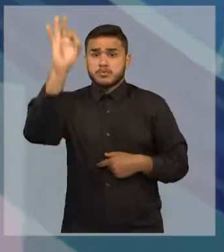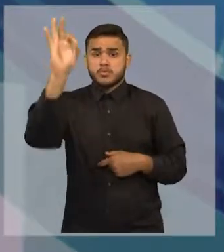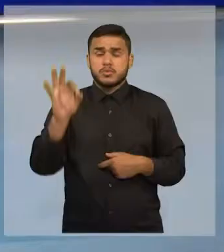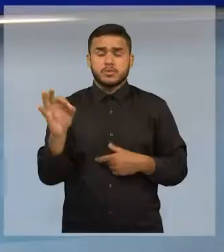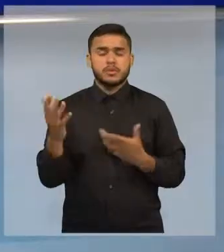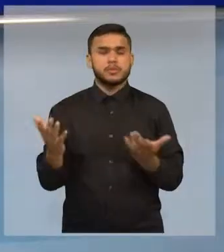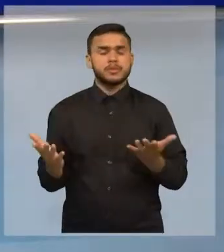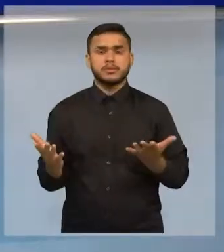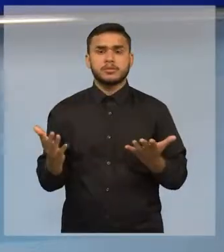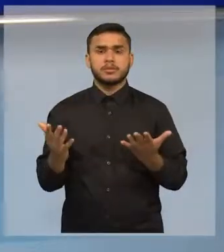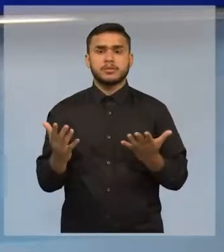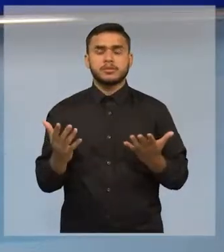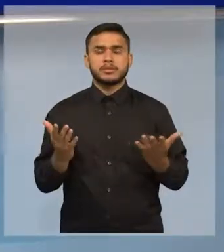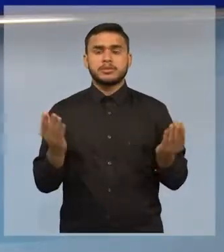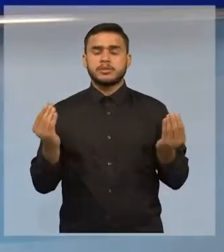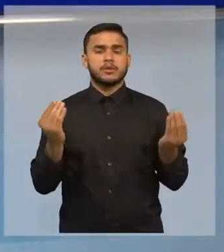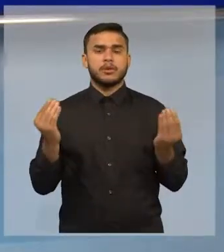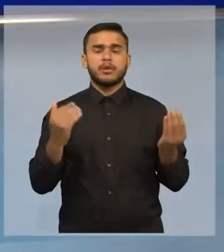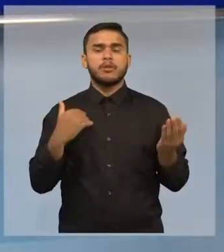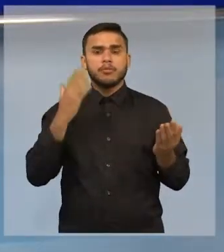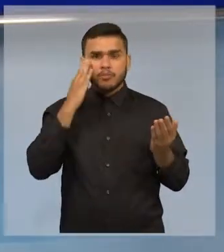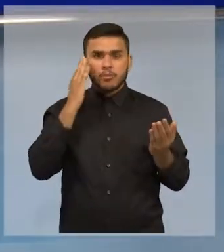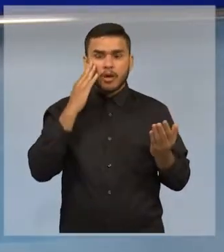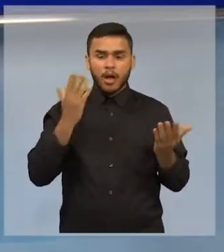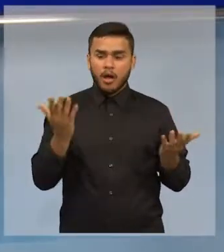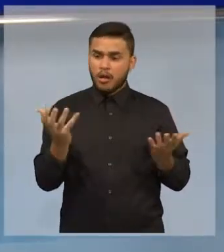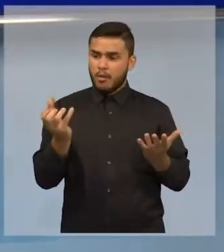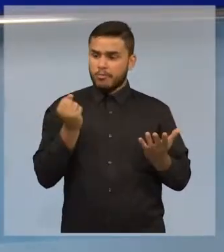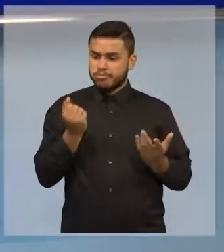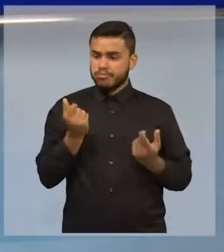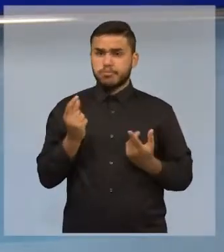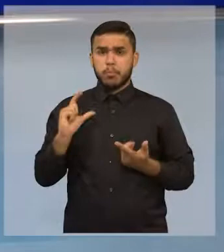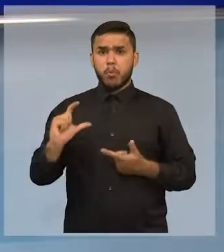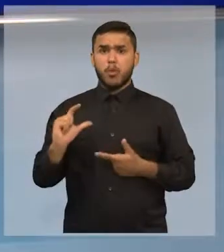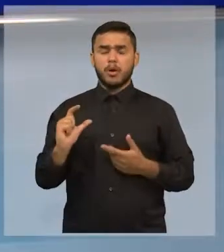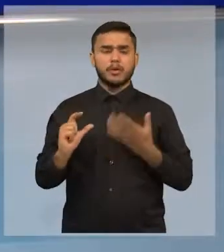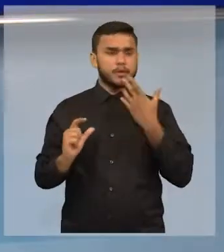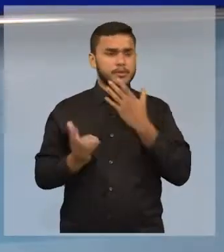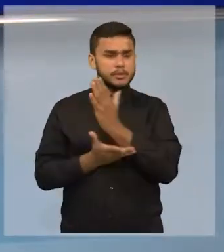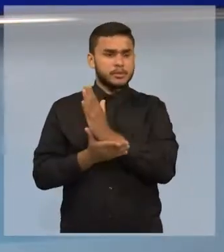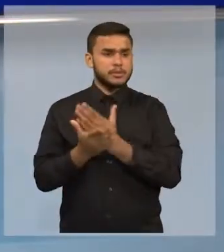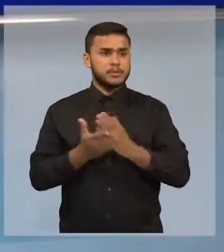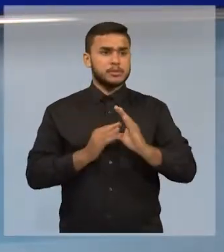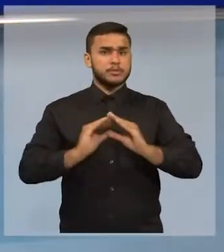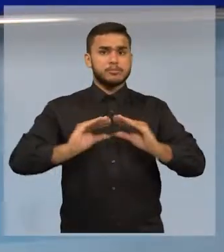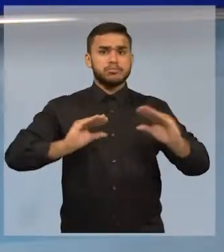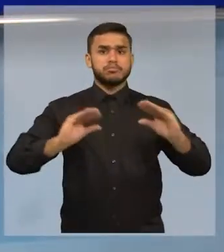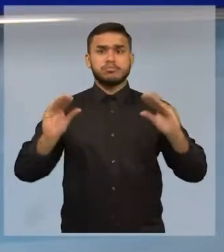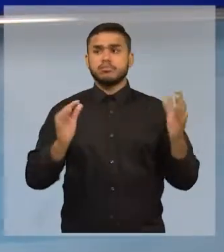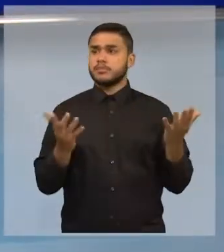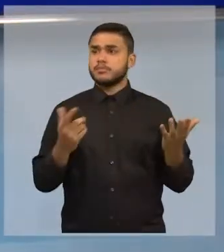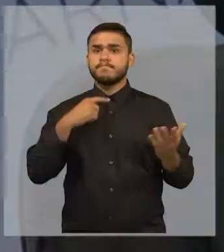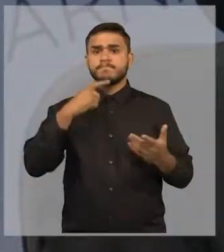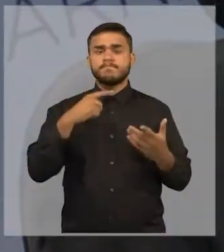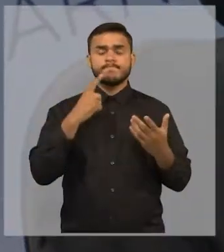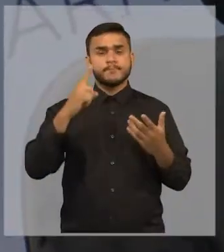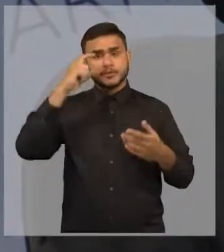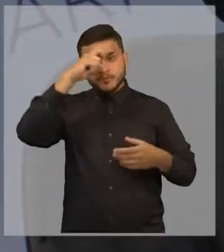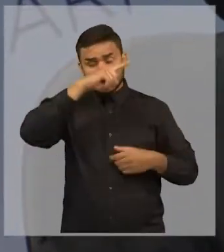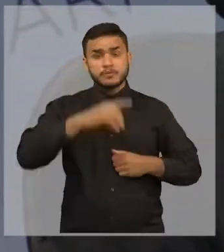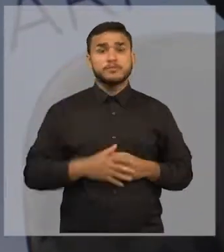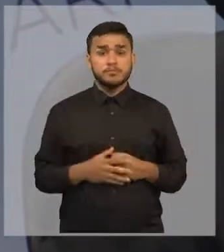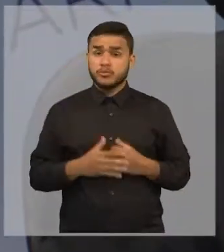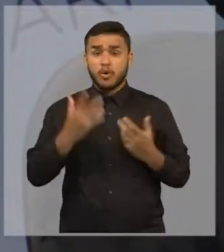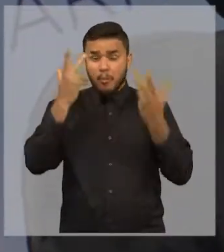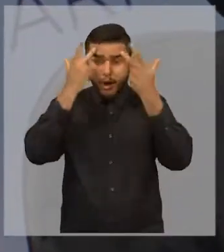arrecadação sobre 1,5%. Significa dizer que o governo vai arrecadar menos. Se vai arrecadar menos, vai ter menos dinheiro para custear as suas